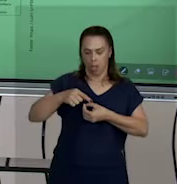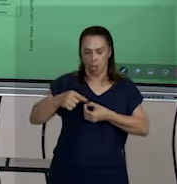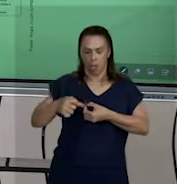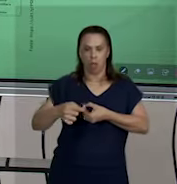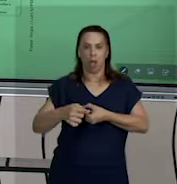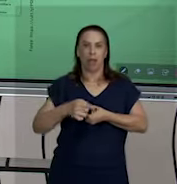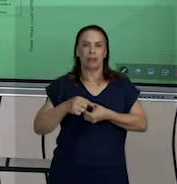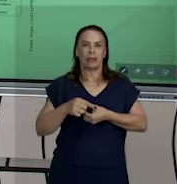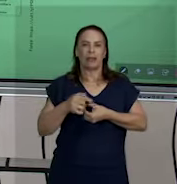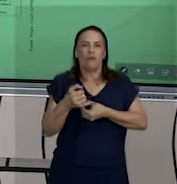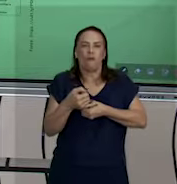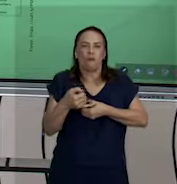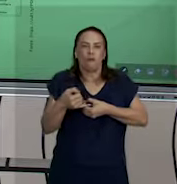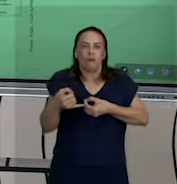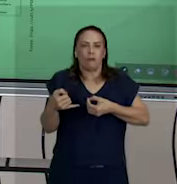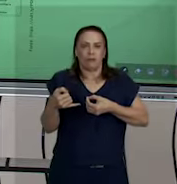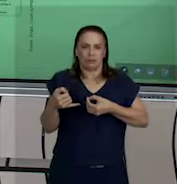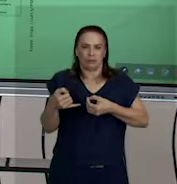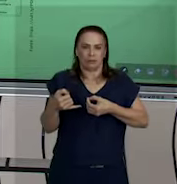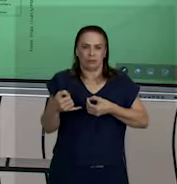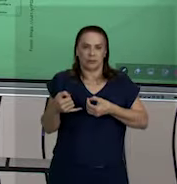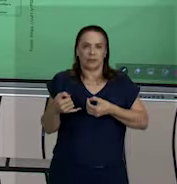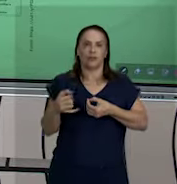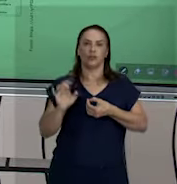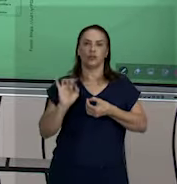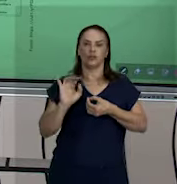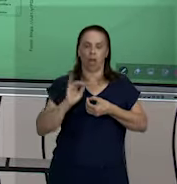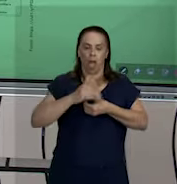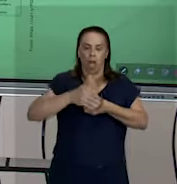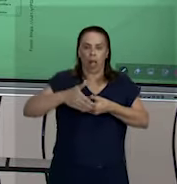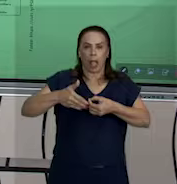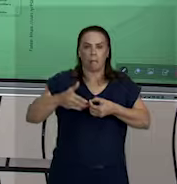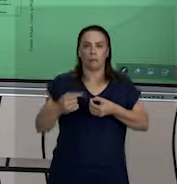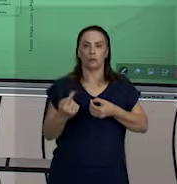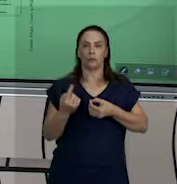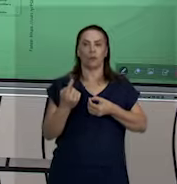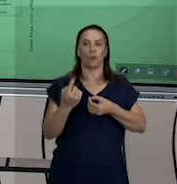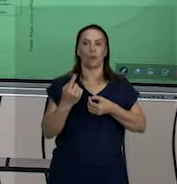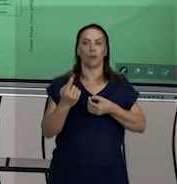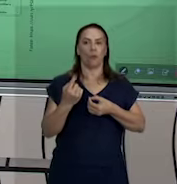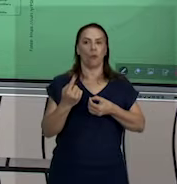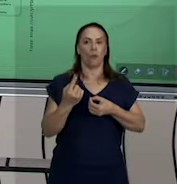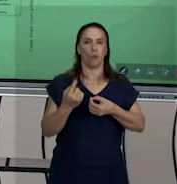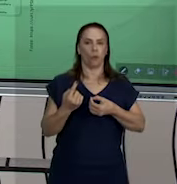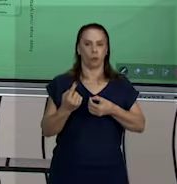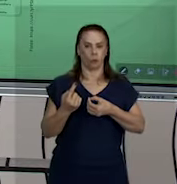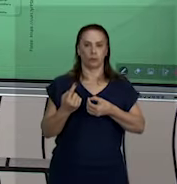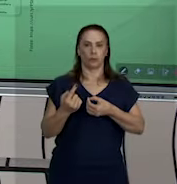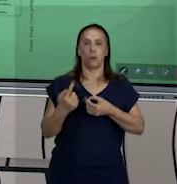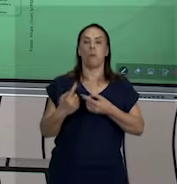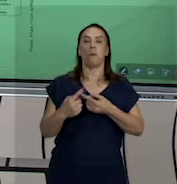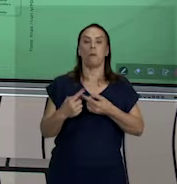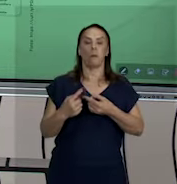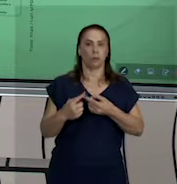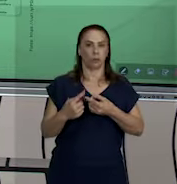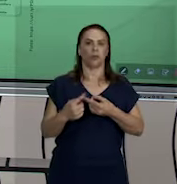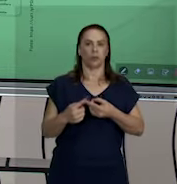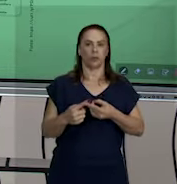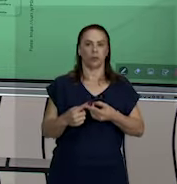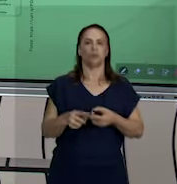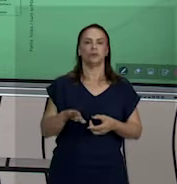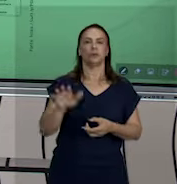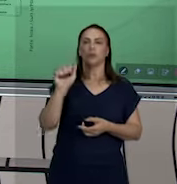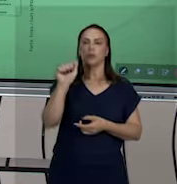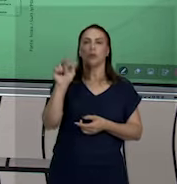camada de célula. Por que isso? Porque o ar, ao entrar aqui no pulmão, ele vai chegar nessa região, e nessa região